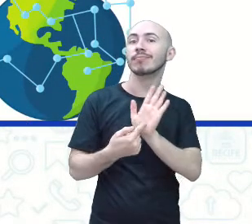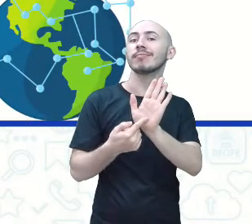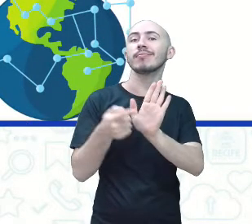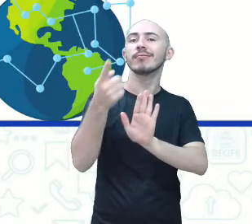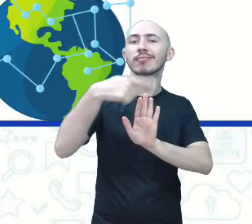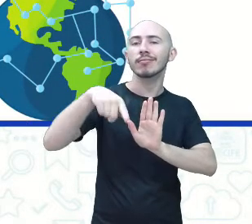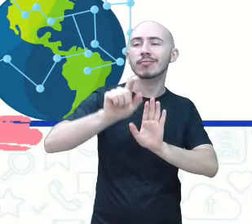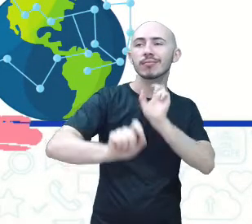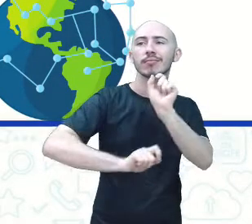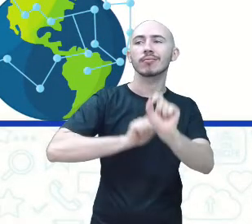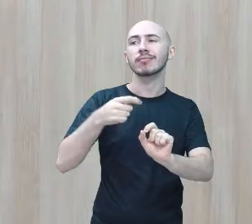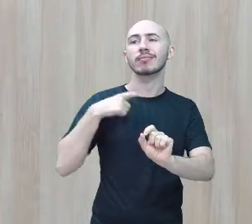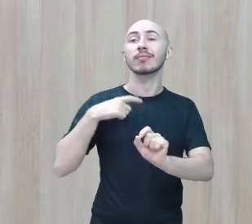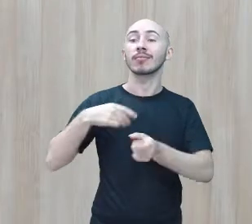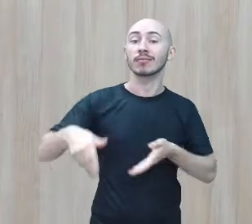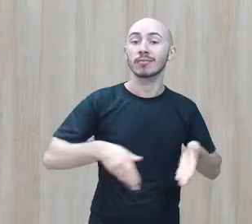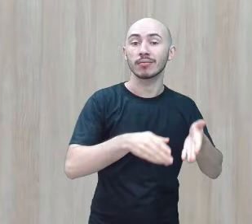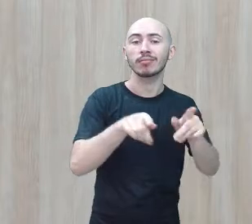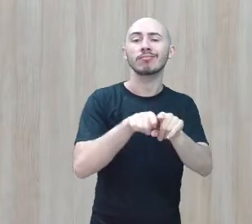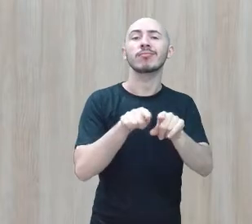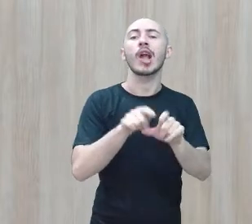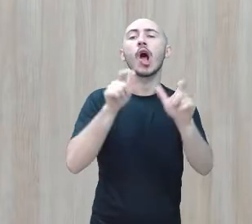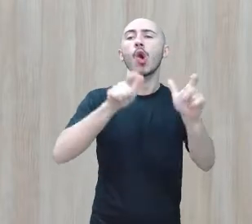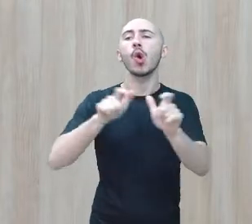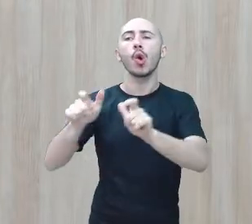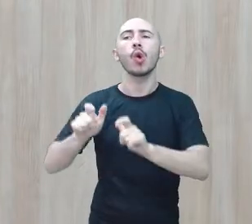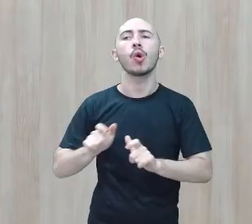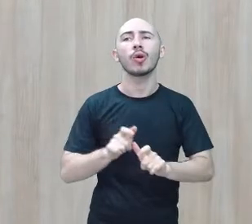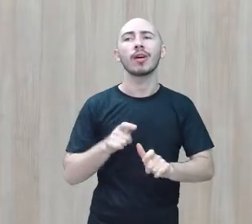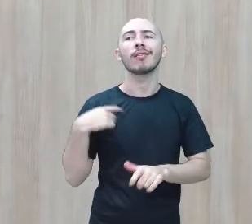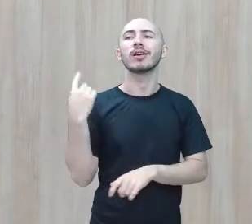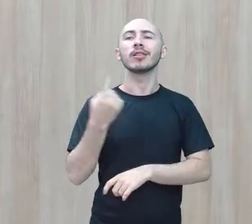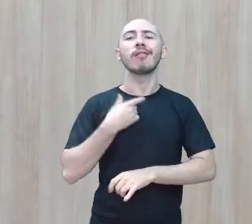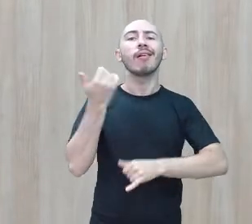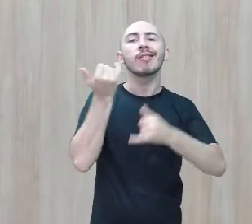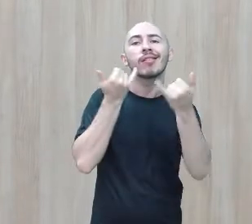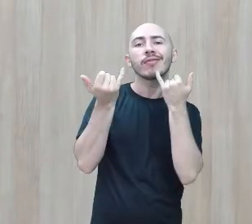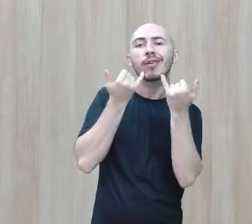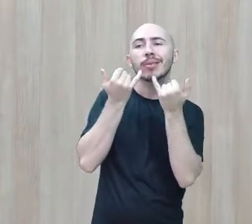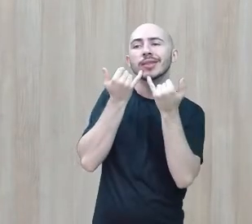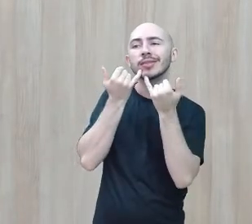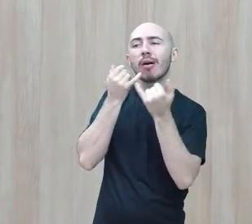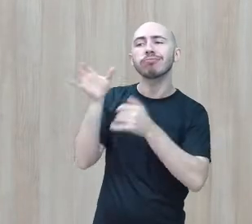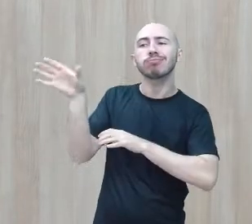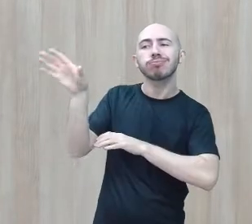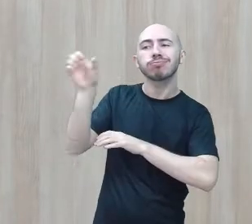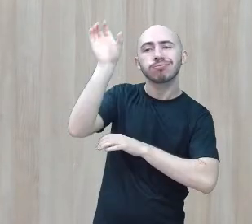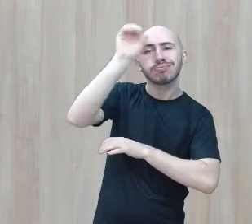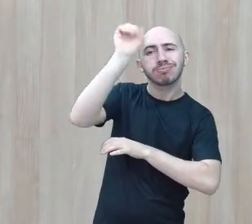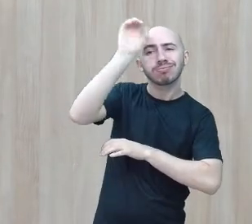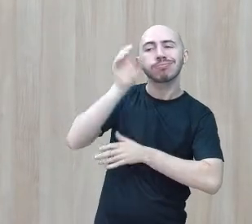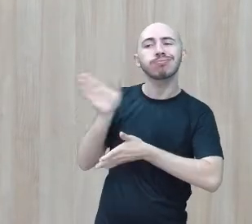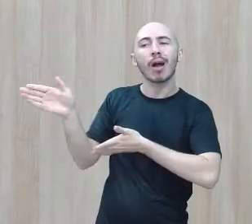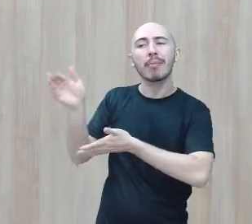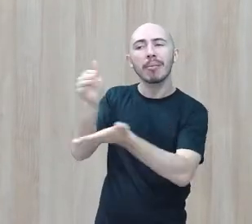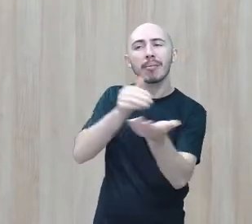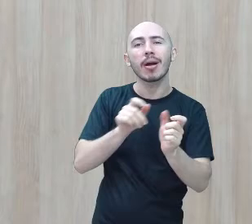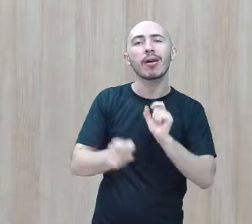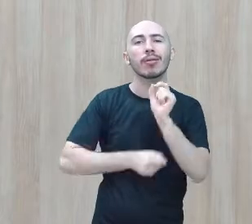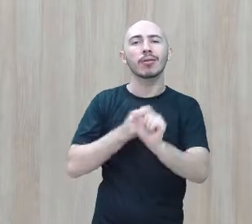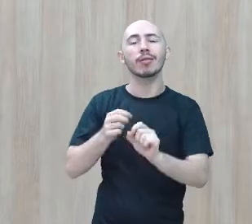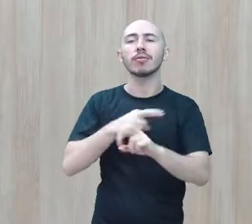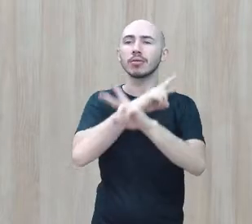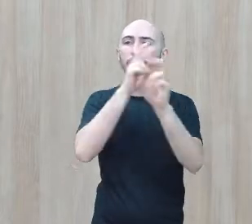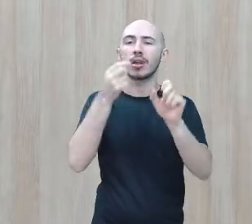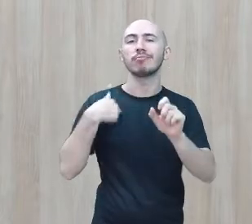vocês, além do caminho, os lugares aonde ficamos sabendo a respeito desse tema de hoje, né? A questão